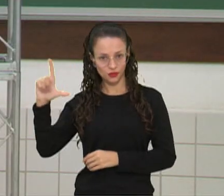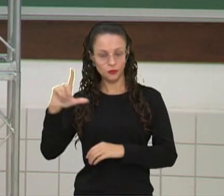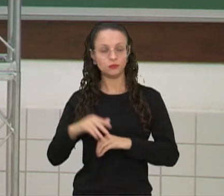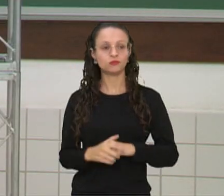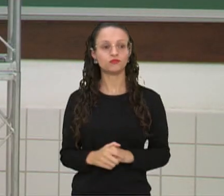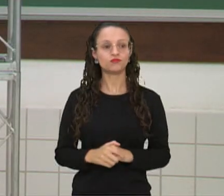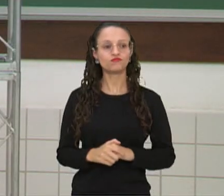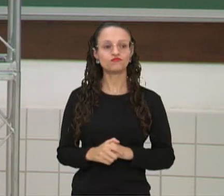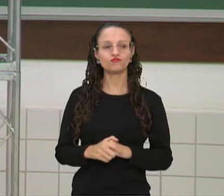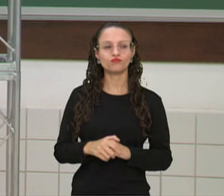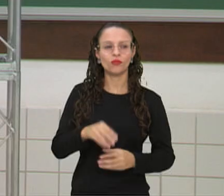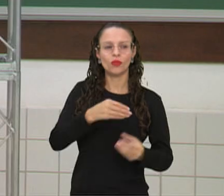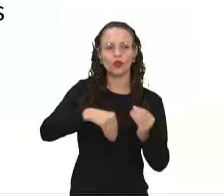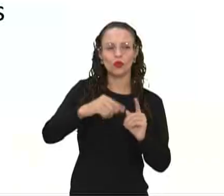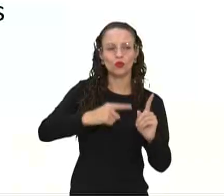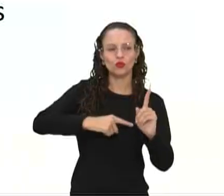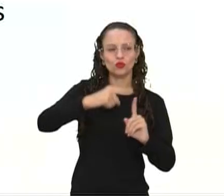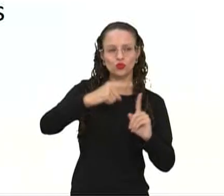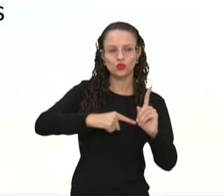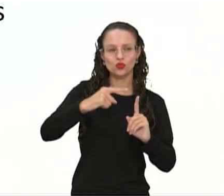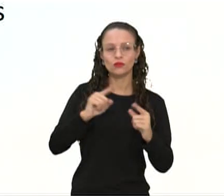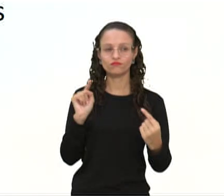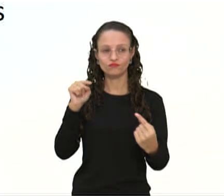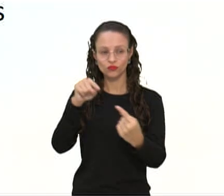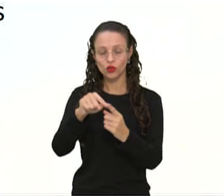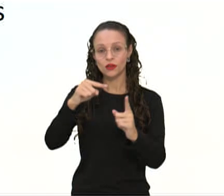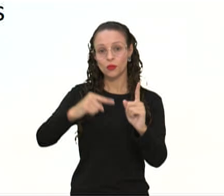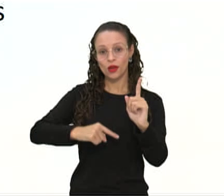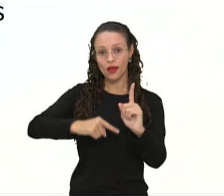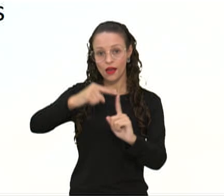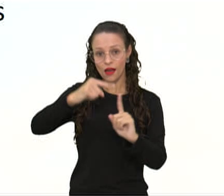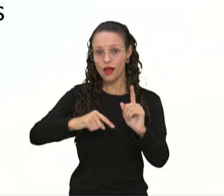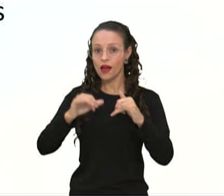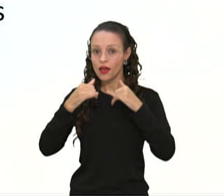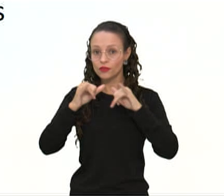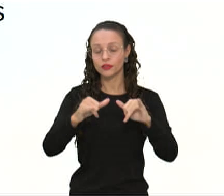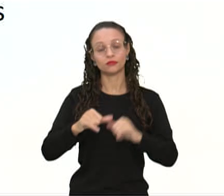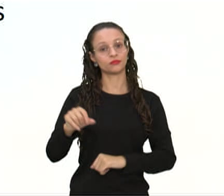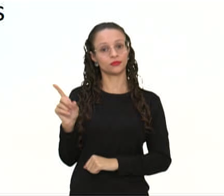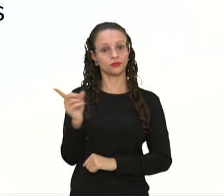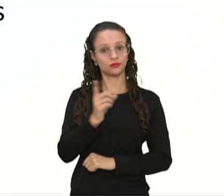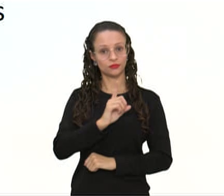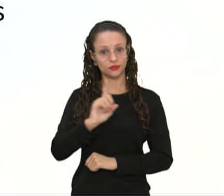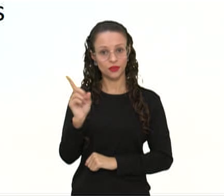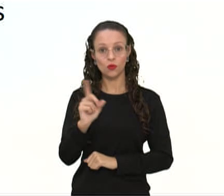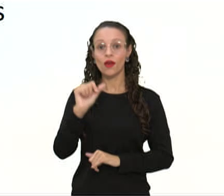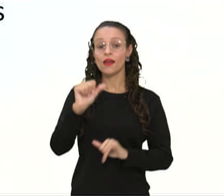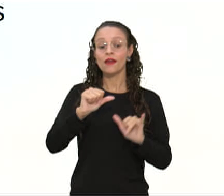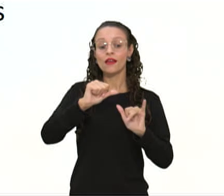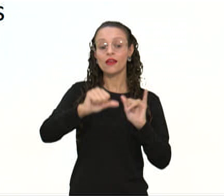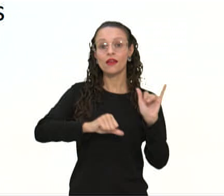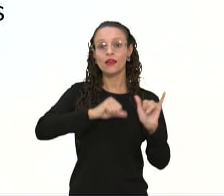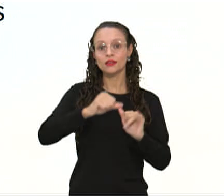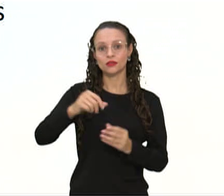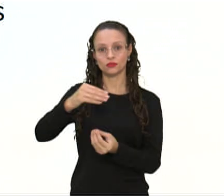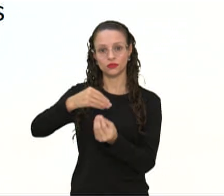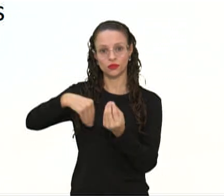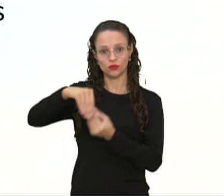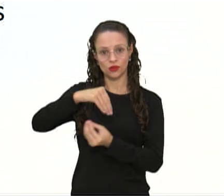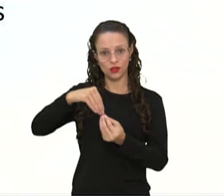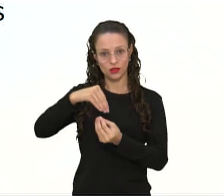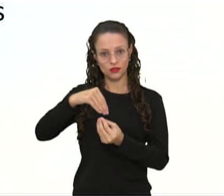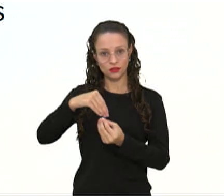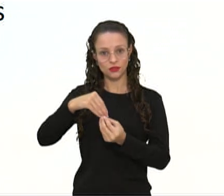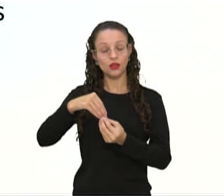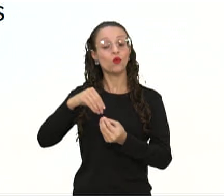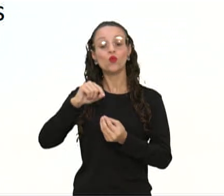calor envolvido corresponde à entalpia de formação? Não, não é entalpia de formação, é uma reação de neutralização.